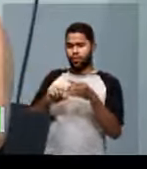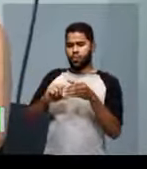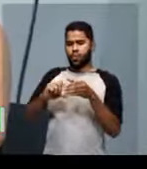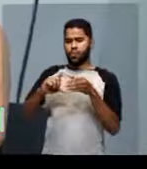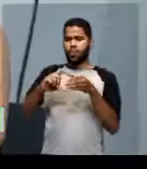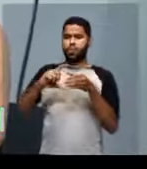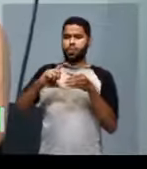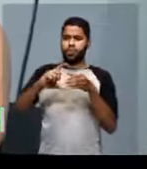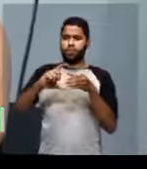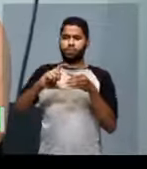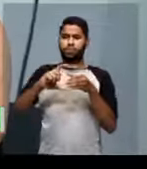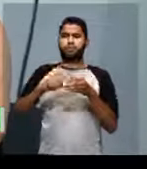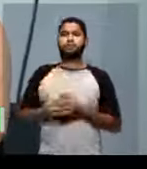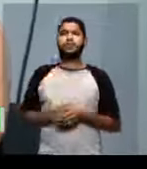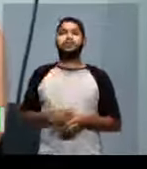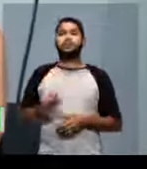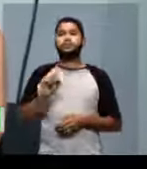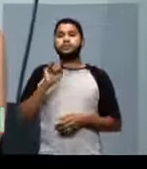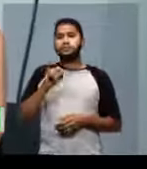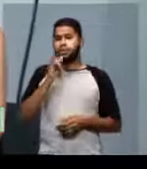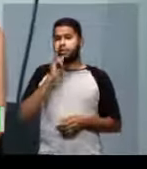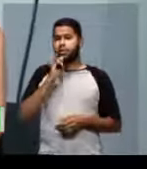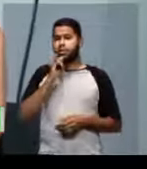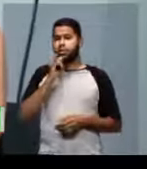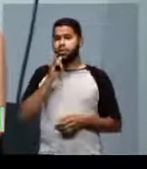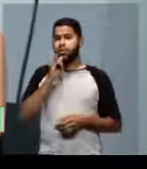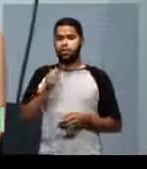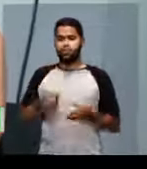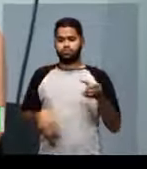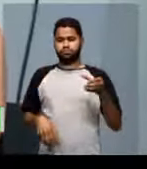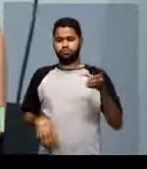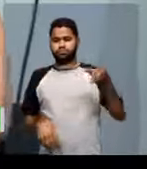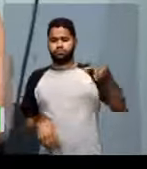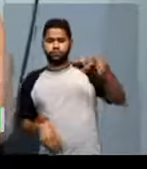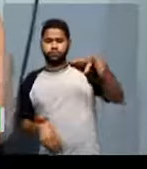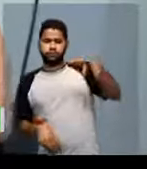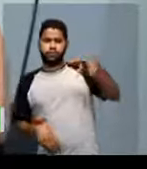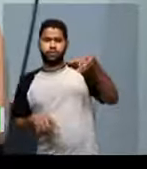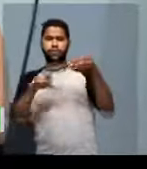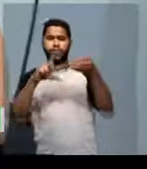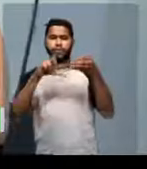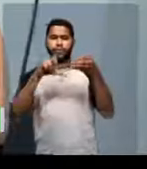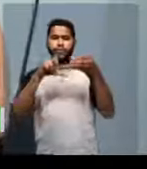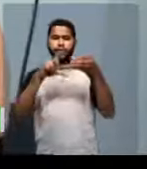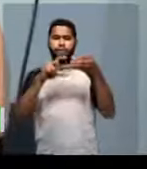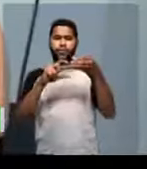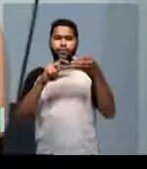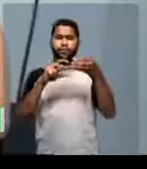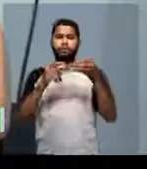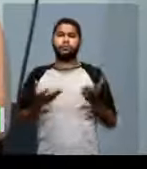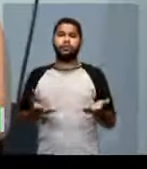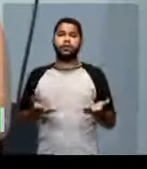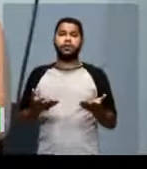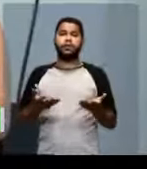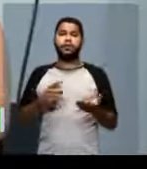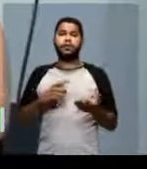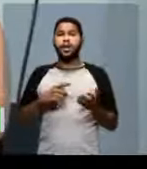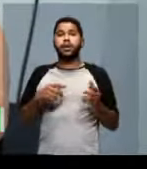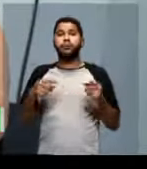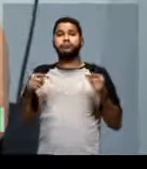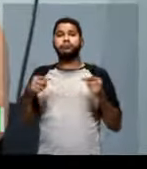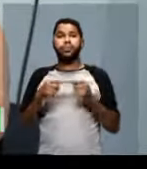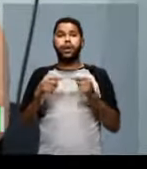aquele volume ali, tá? Se eu tirar, né, jogar fora um pouco, ele vai ocupar menos, vai ocupar 50 ml. Então, aquilo ali vai ser exatamente